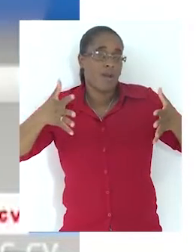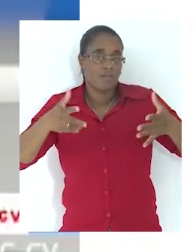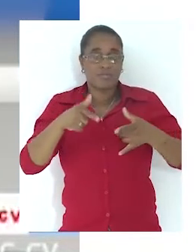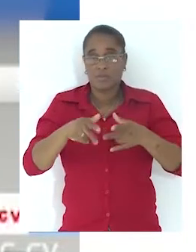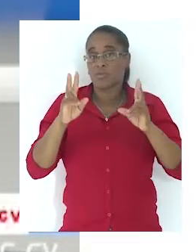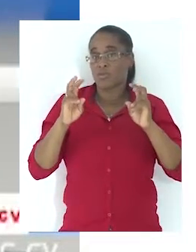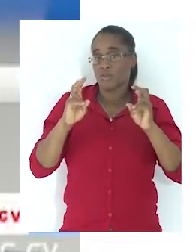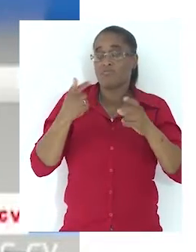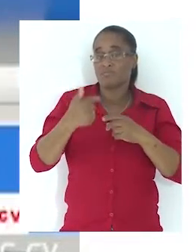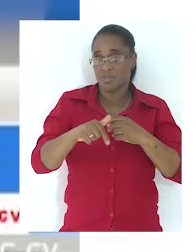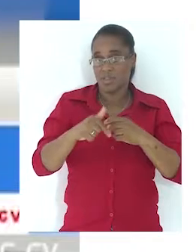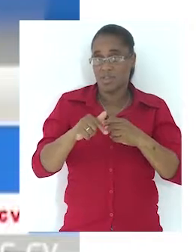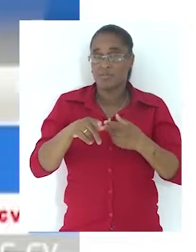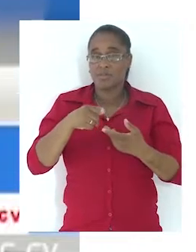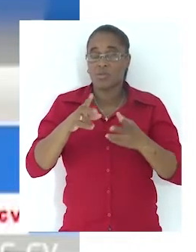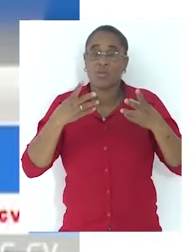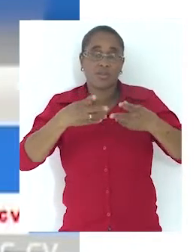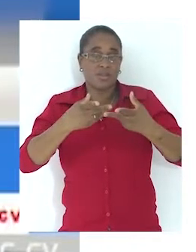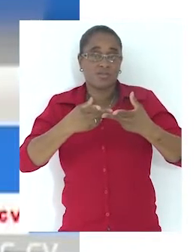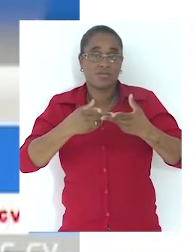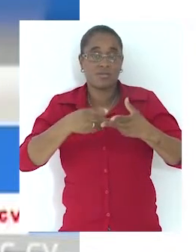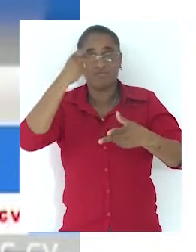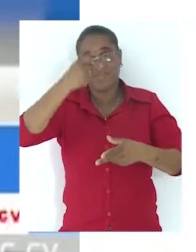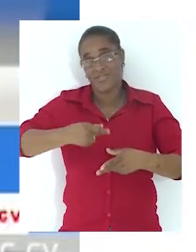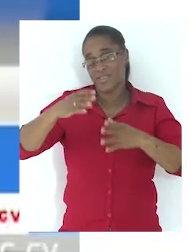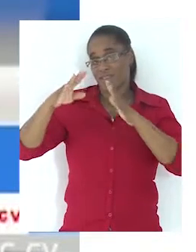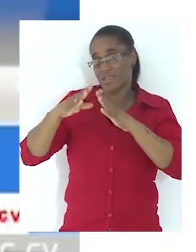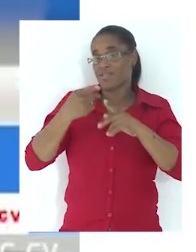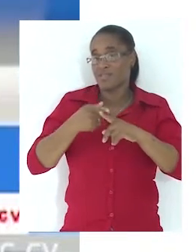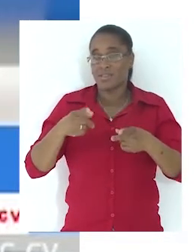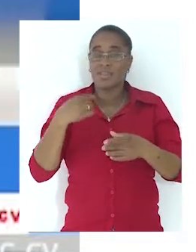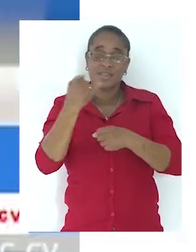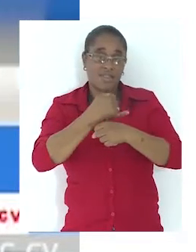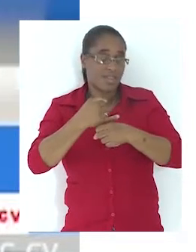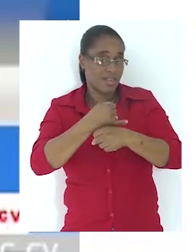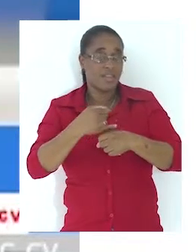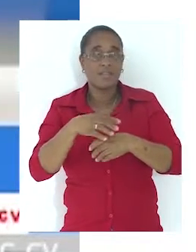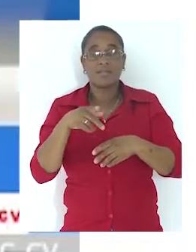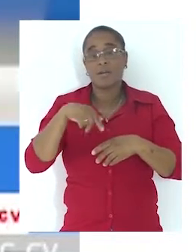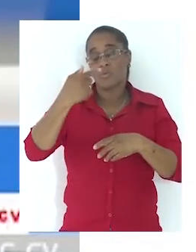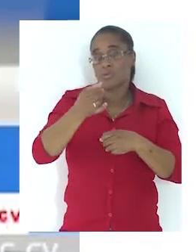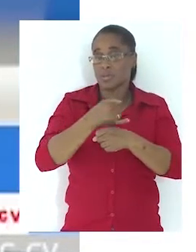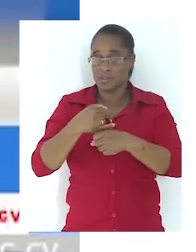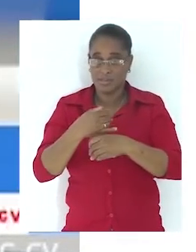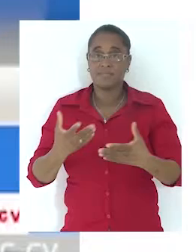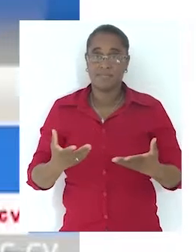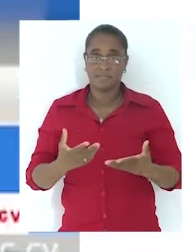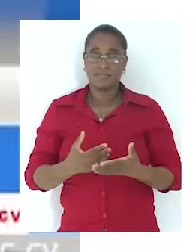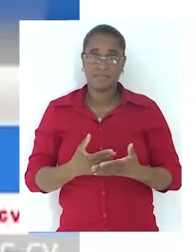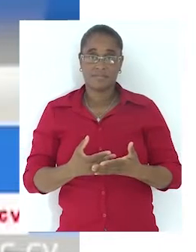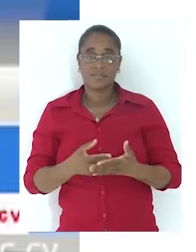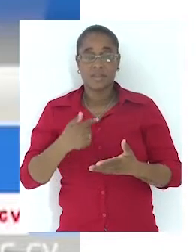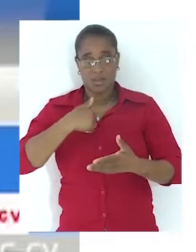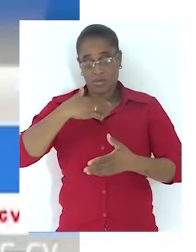mesmo este contexto que nós temos, este novo contexto das quarentenas diferenciadas de ilha para ilha, nos traz desafios. Eu